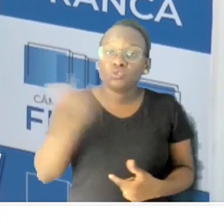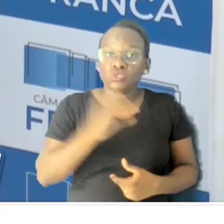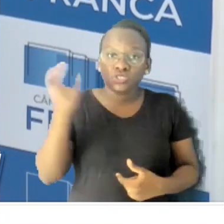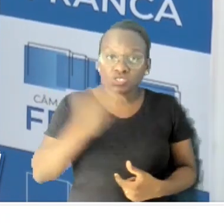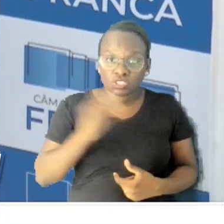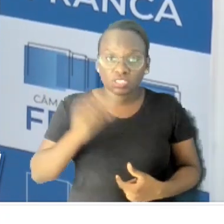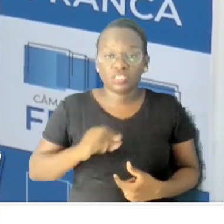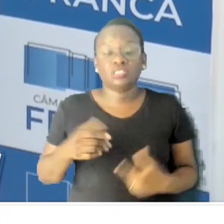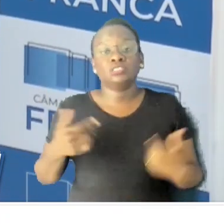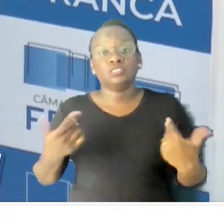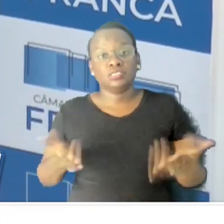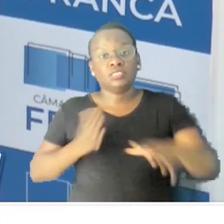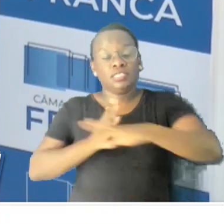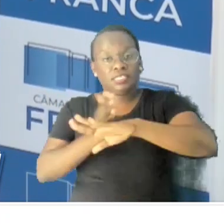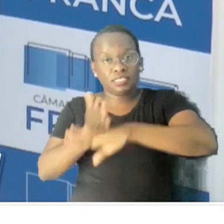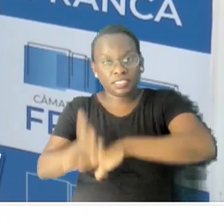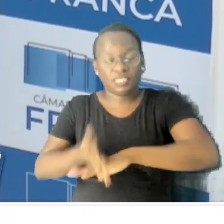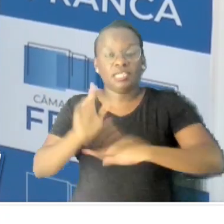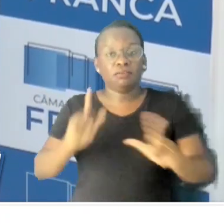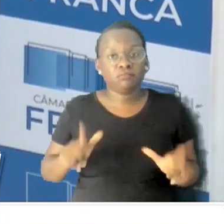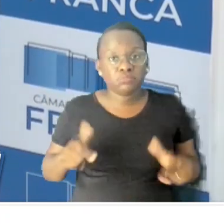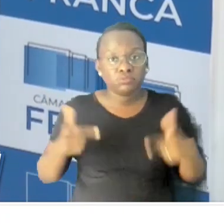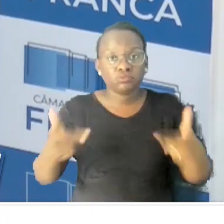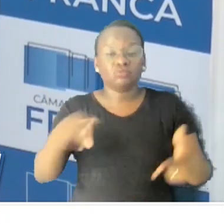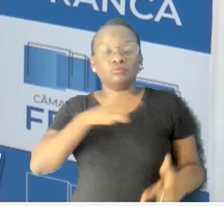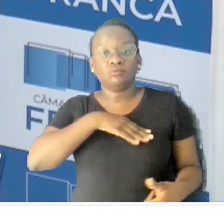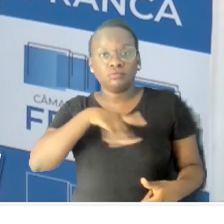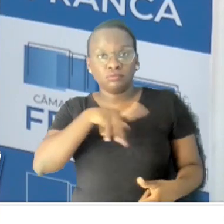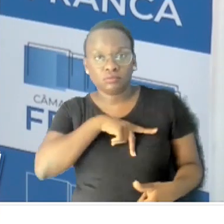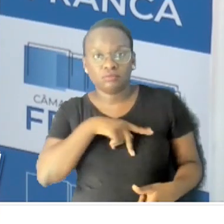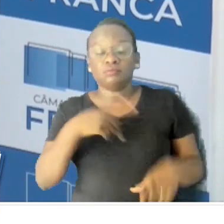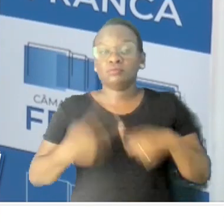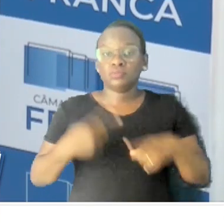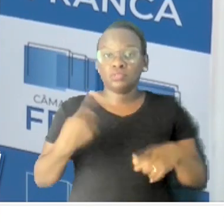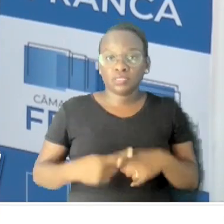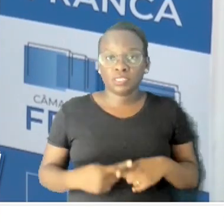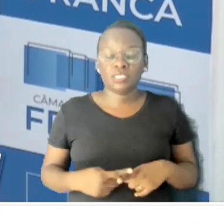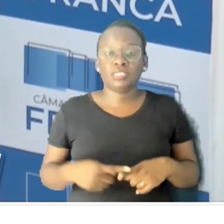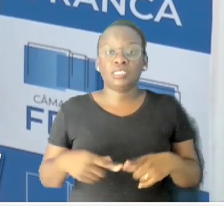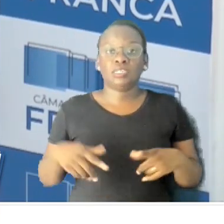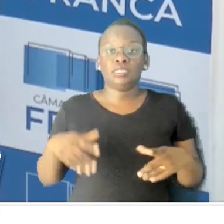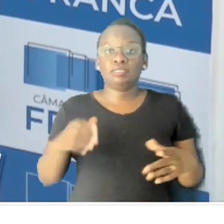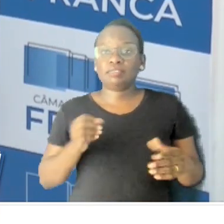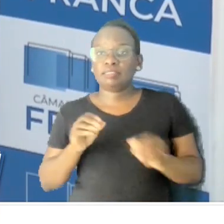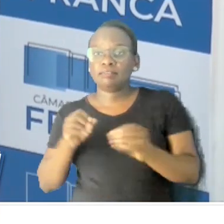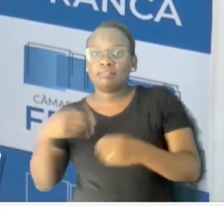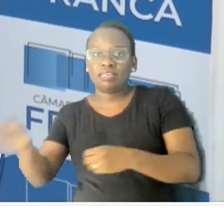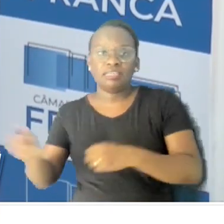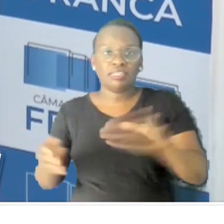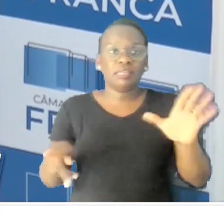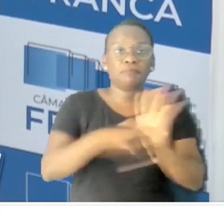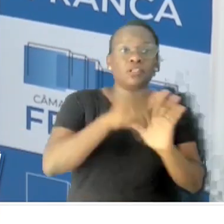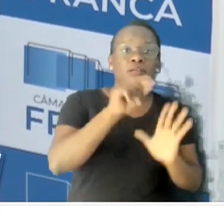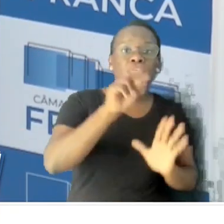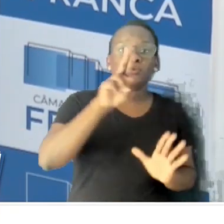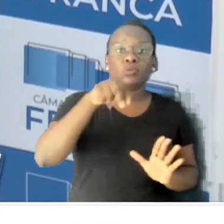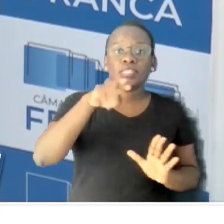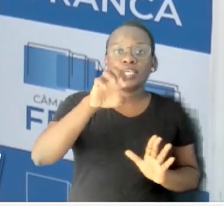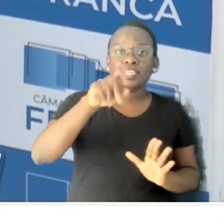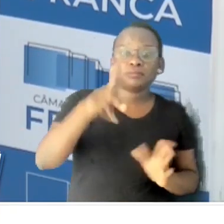entrar aí numa ação no Ministério Público, porque fica um jogo de empurro, o prédio pertence à Unesp, pertence ao